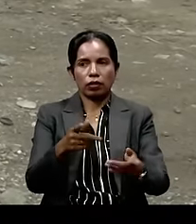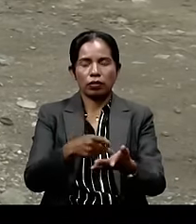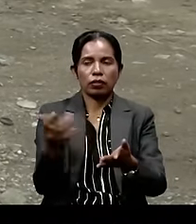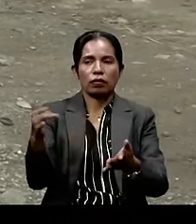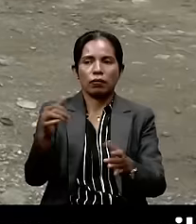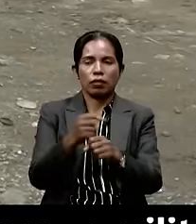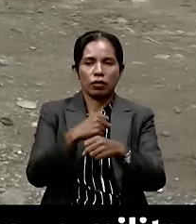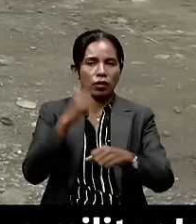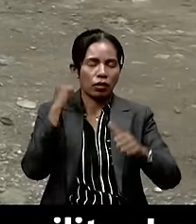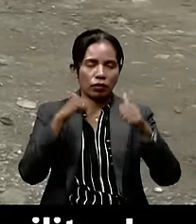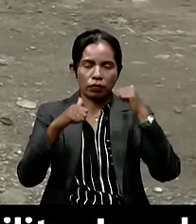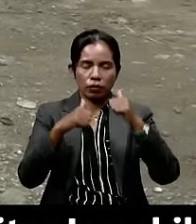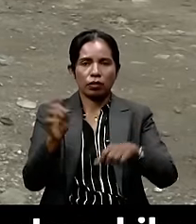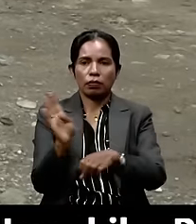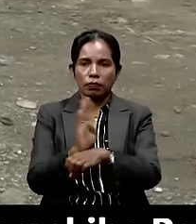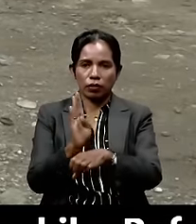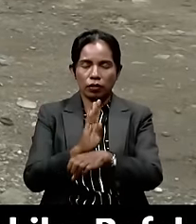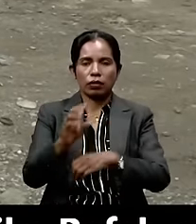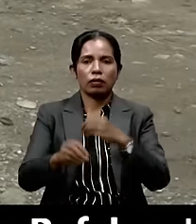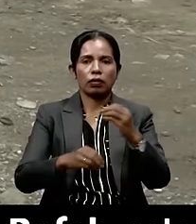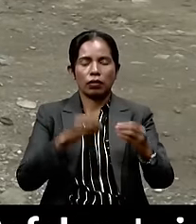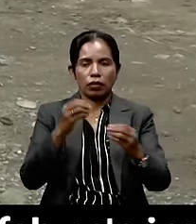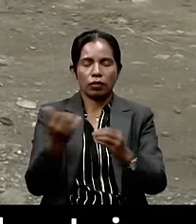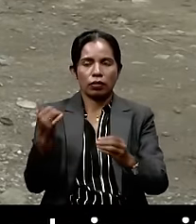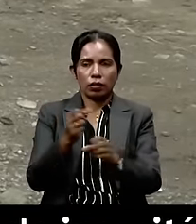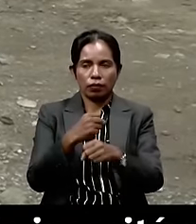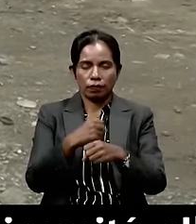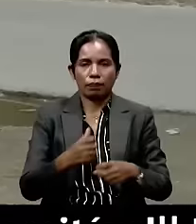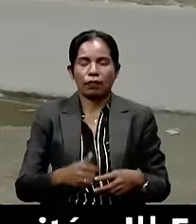halau sirni aktividade negosio nebe antes ne sira halau.